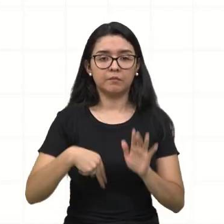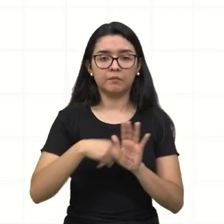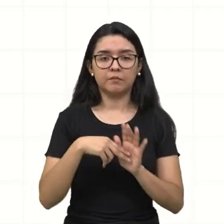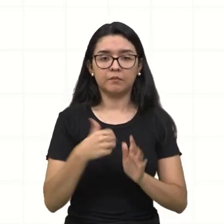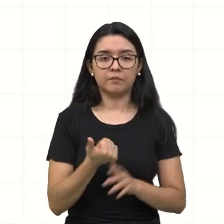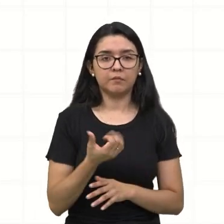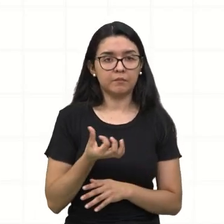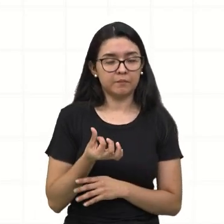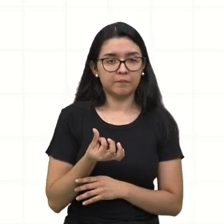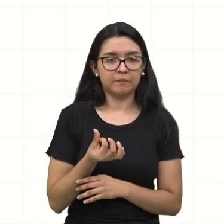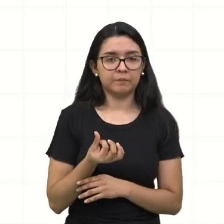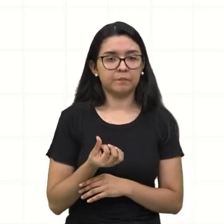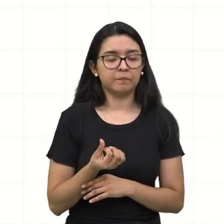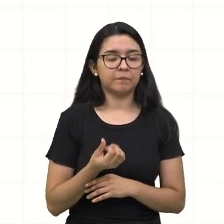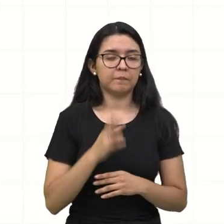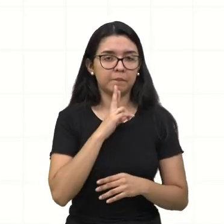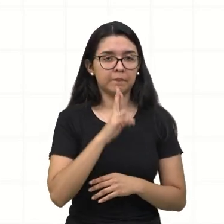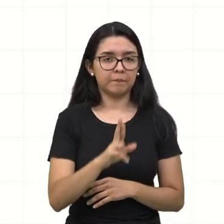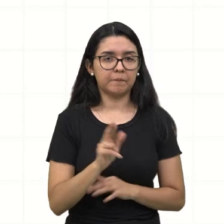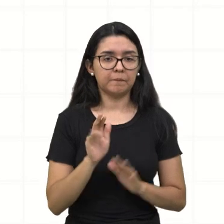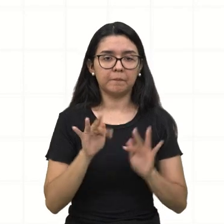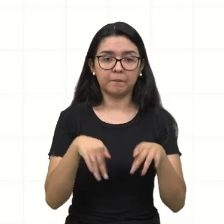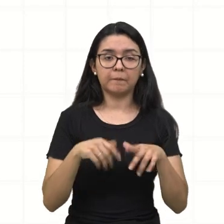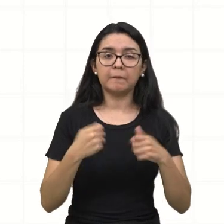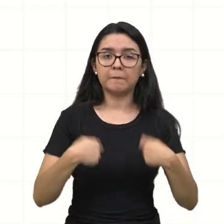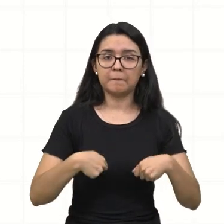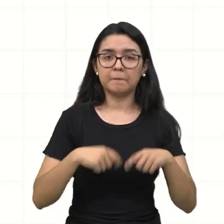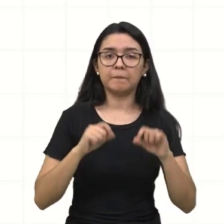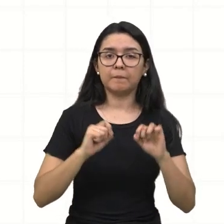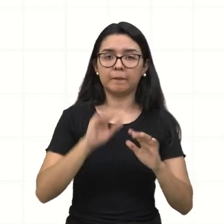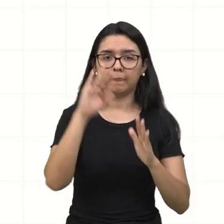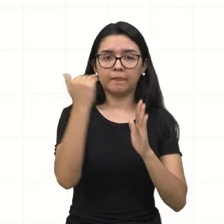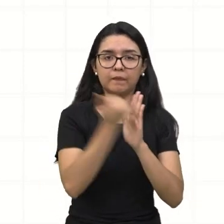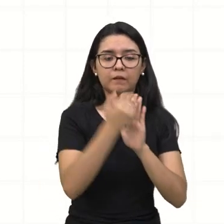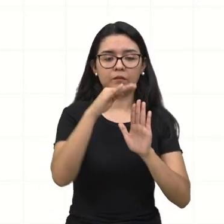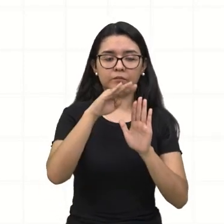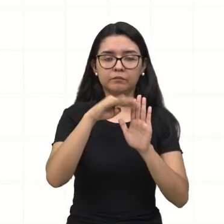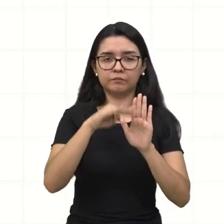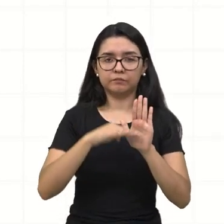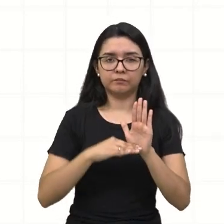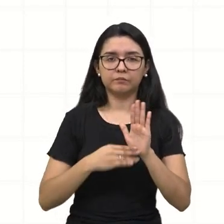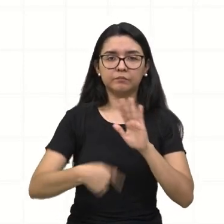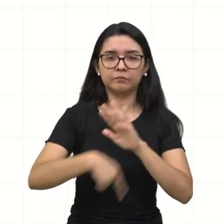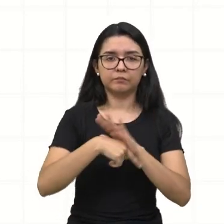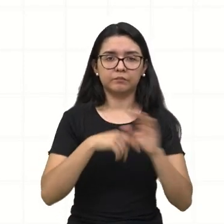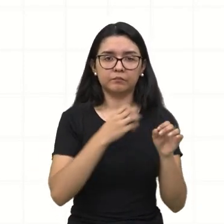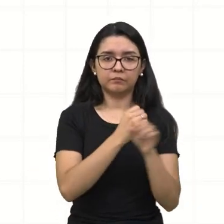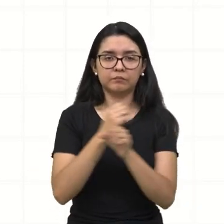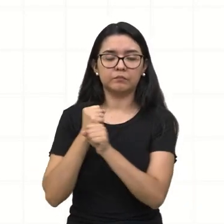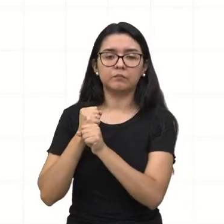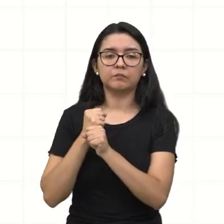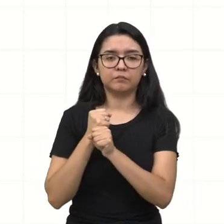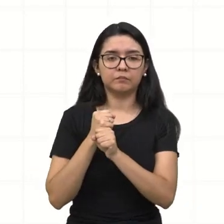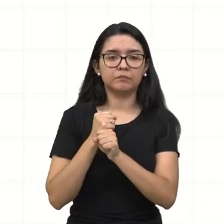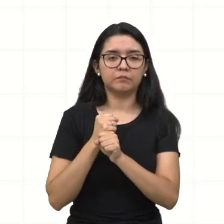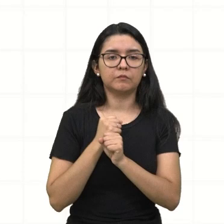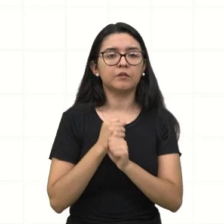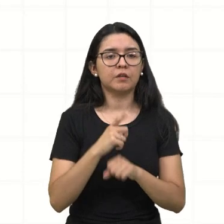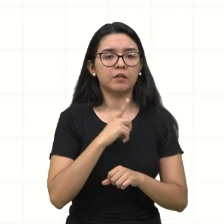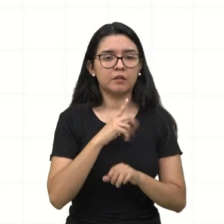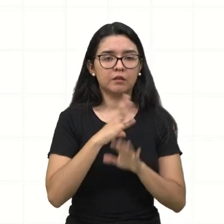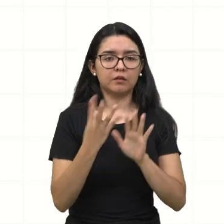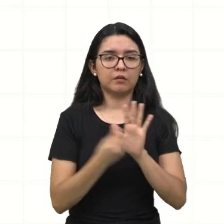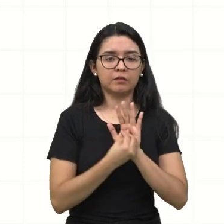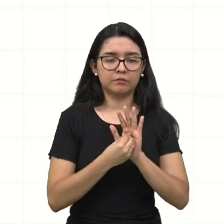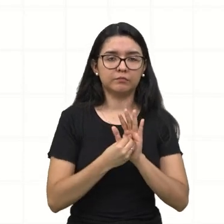5, 16. Sempre obedecendo a resolução, né, das operações na medida que vão aparecendo da